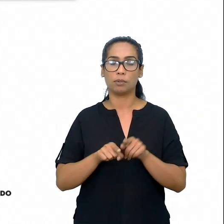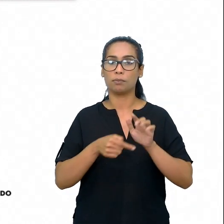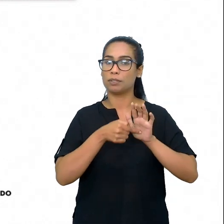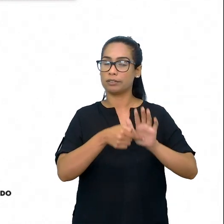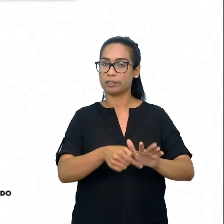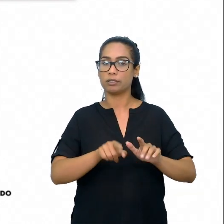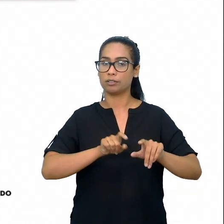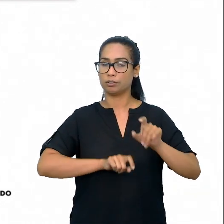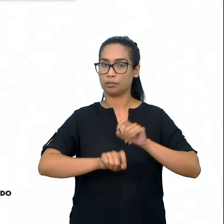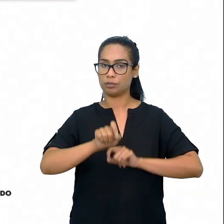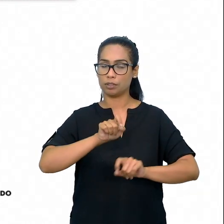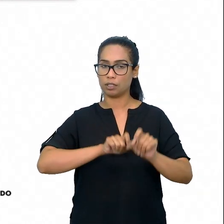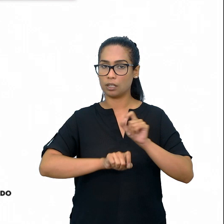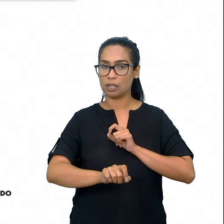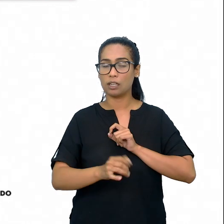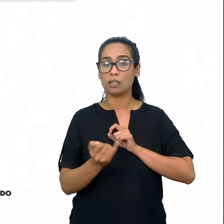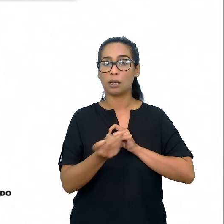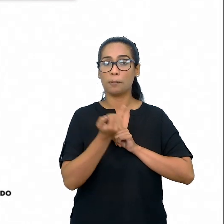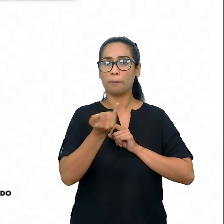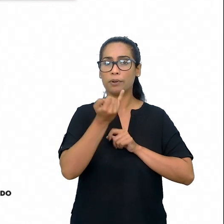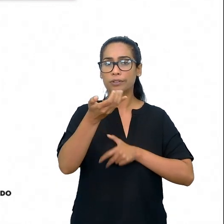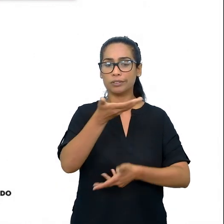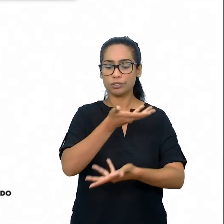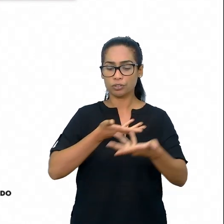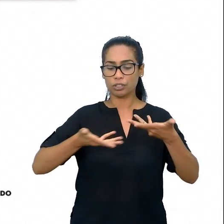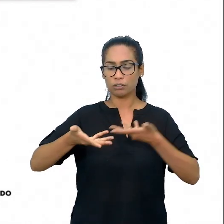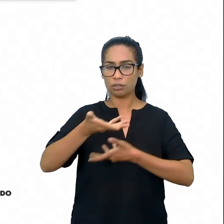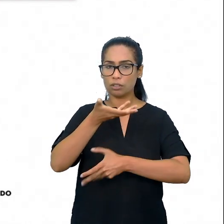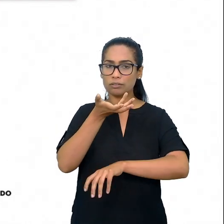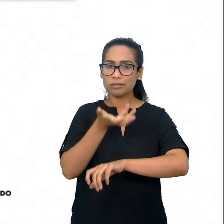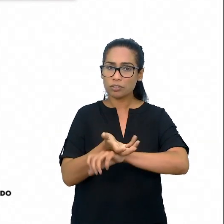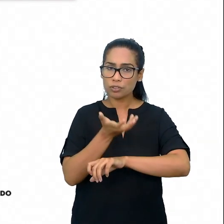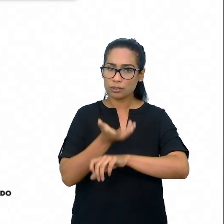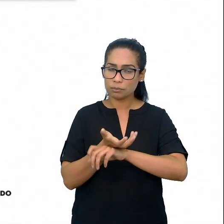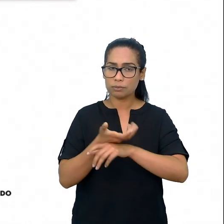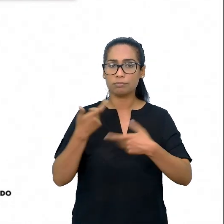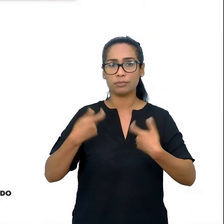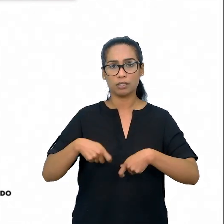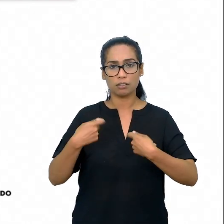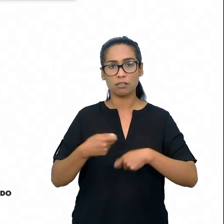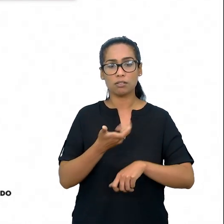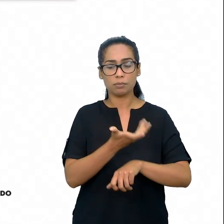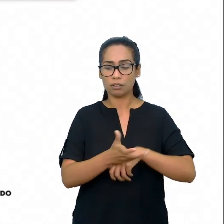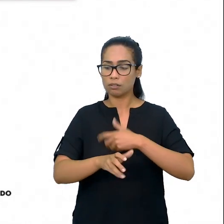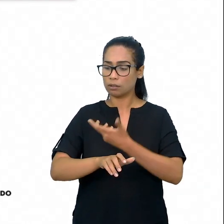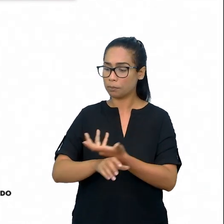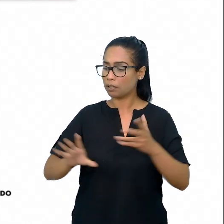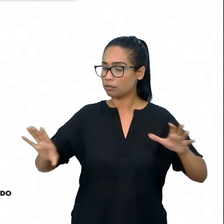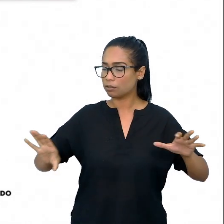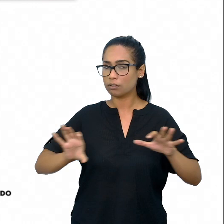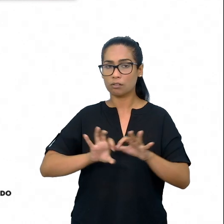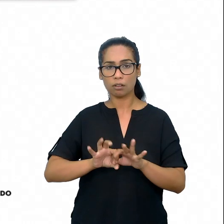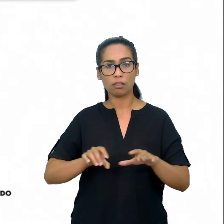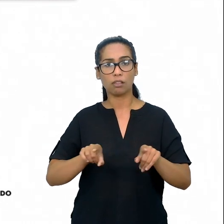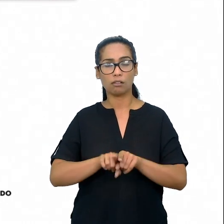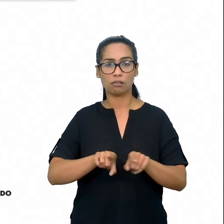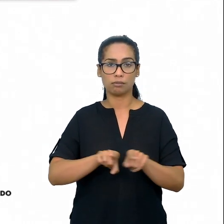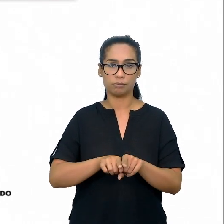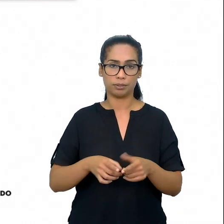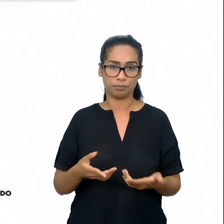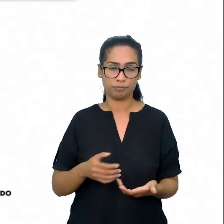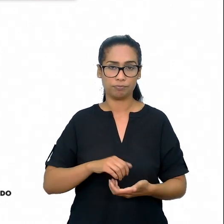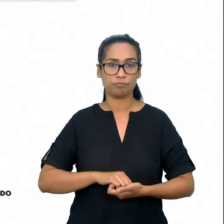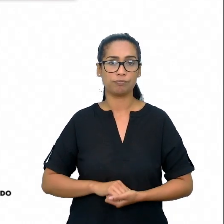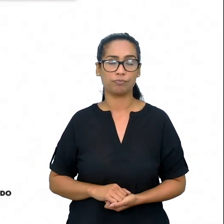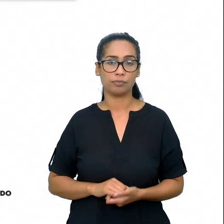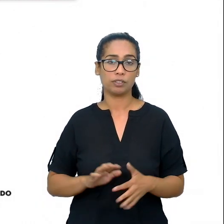eles remetem à importância da interdisciplinaridade no ensino. Então, agora, quando nós analisamos as produções